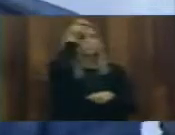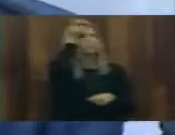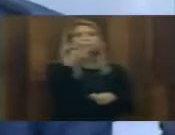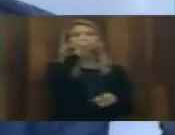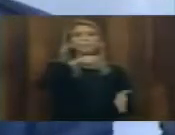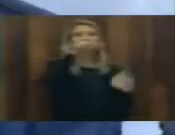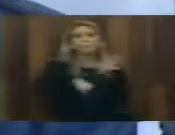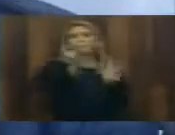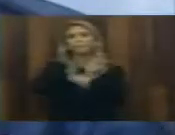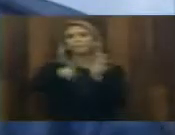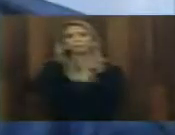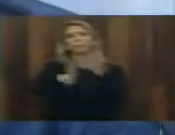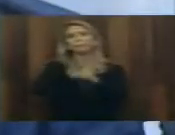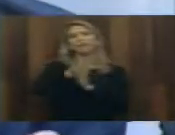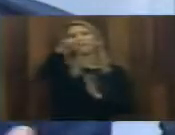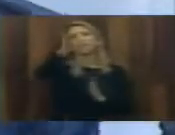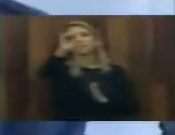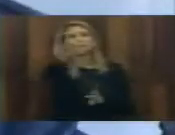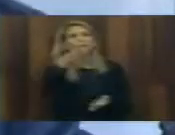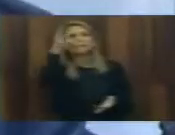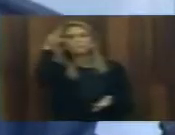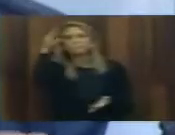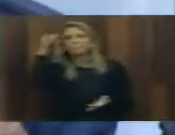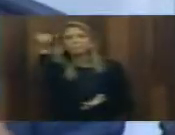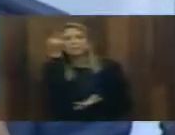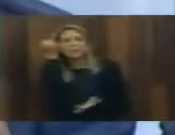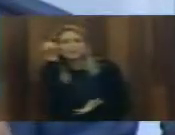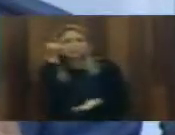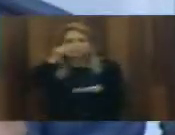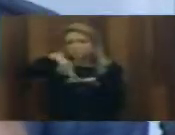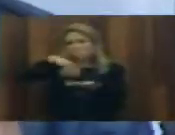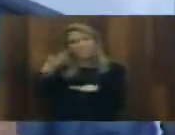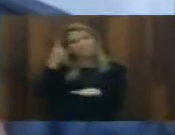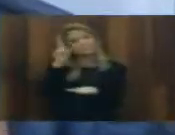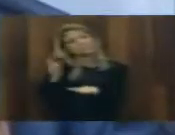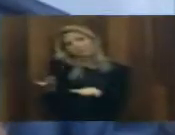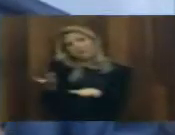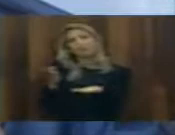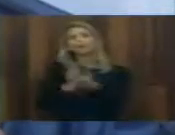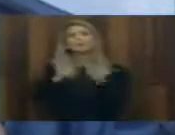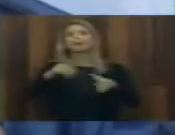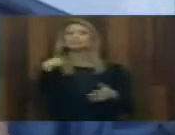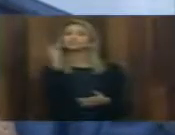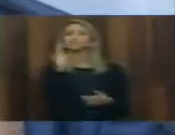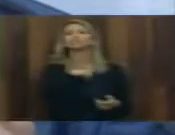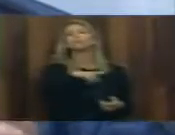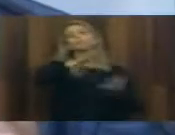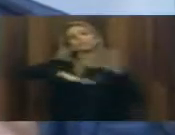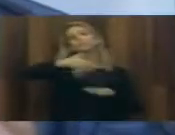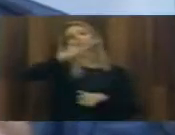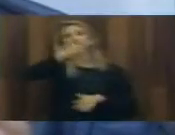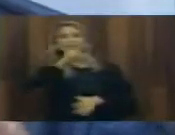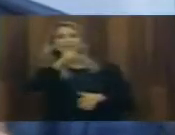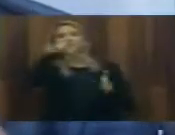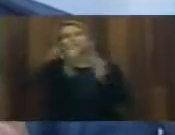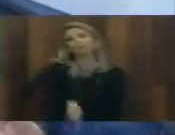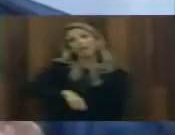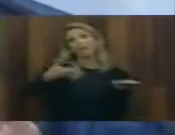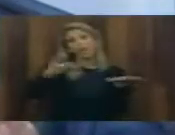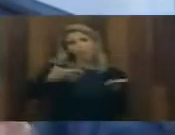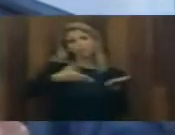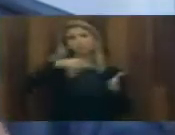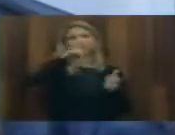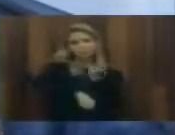tudo, talvez por ter preguiça de ler, não sei. Nós temos 16 vetos nessa pauta hoje,